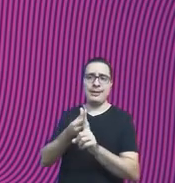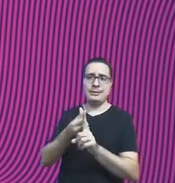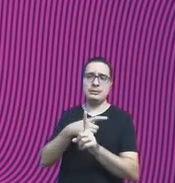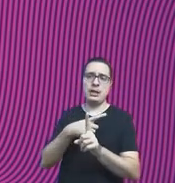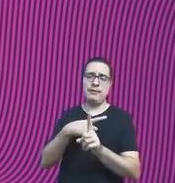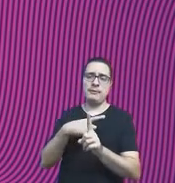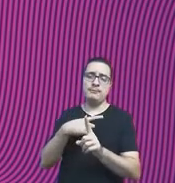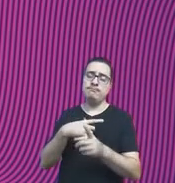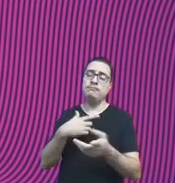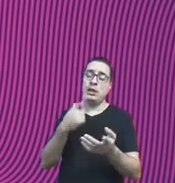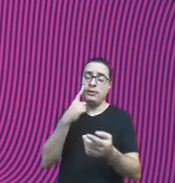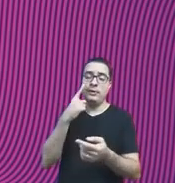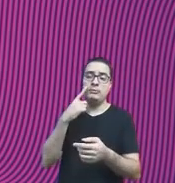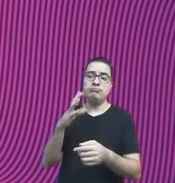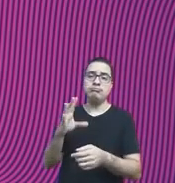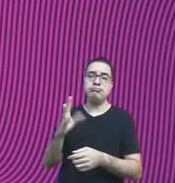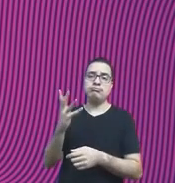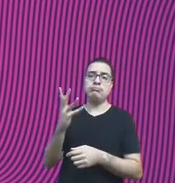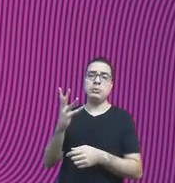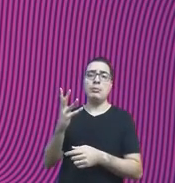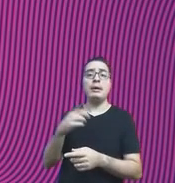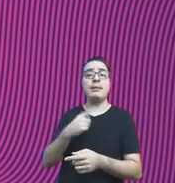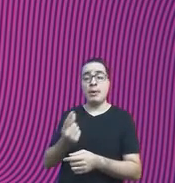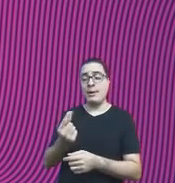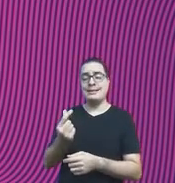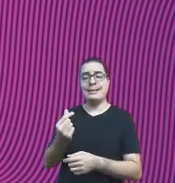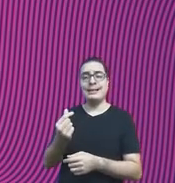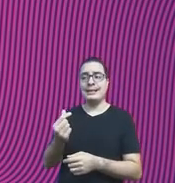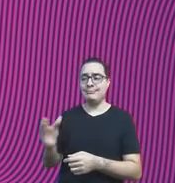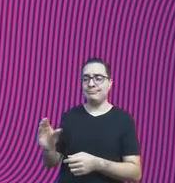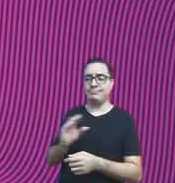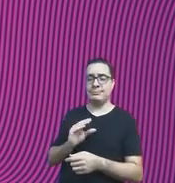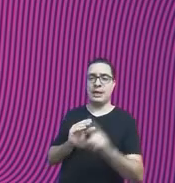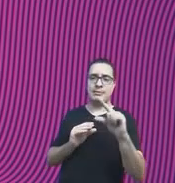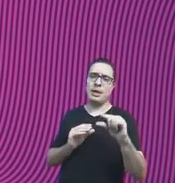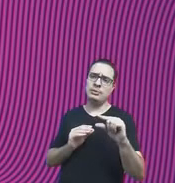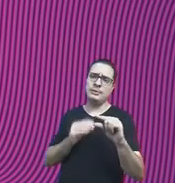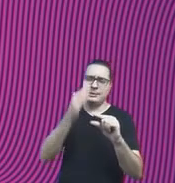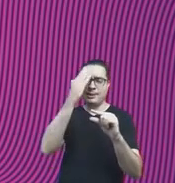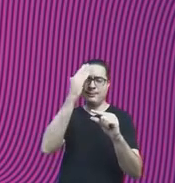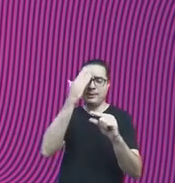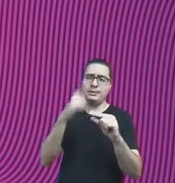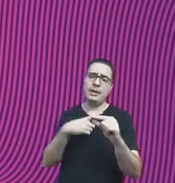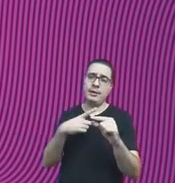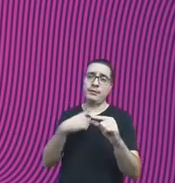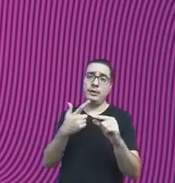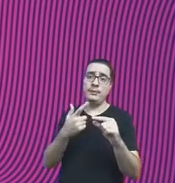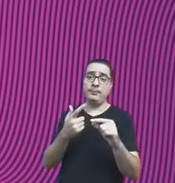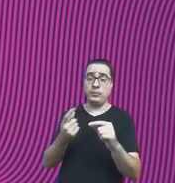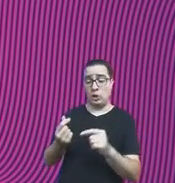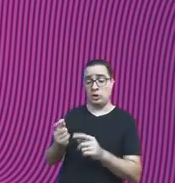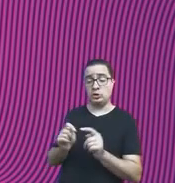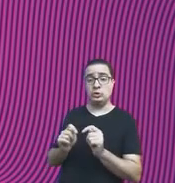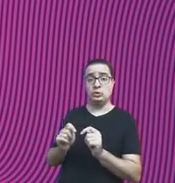mas houve também uma receita mais baixa, também previsível, né? Lembrando que o reajuste calculado com base no sinistro do ano